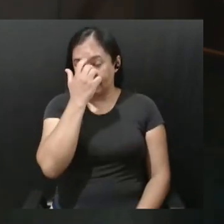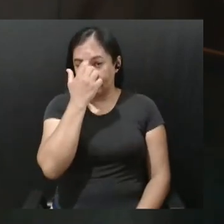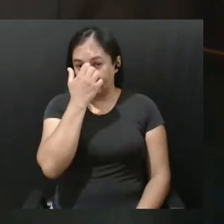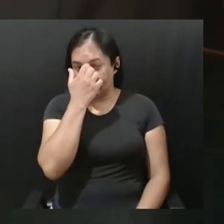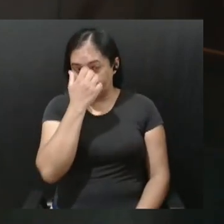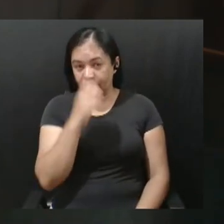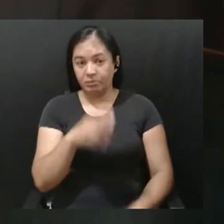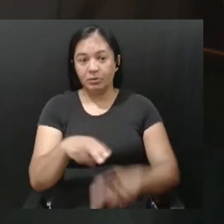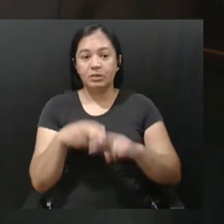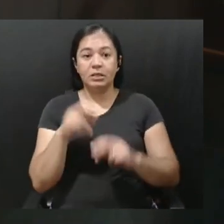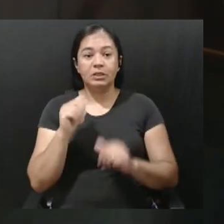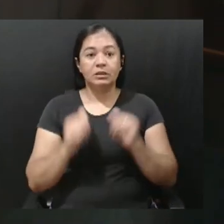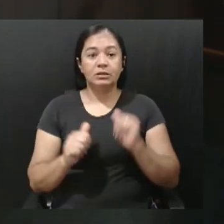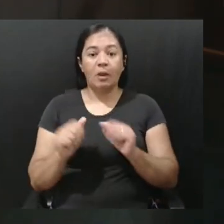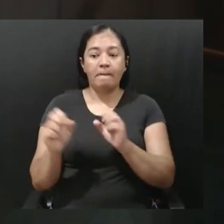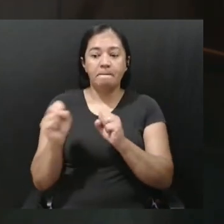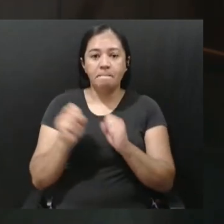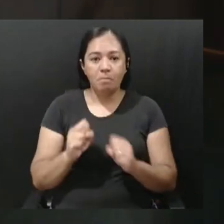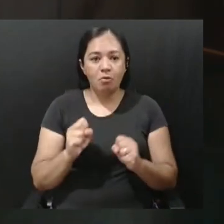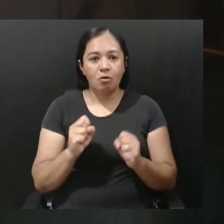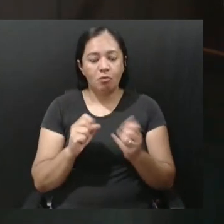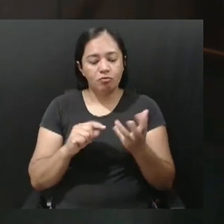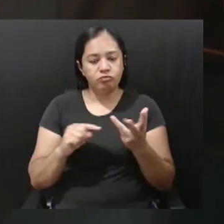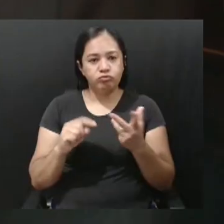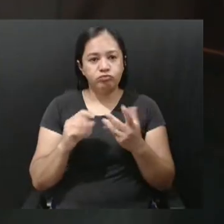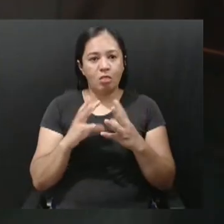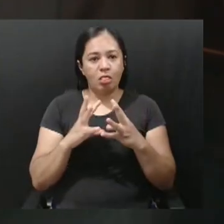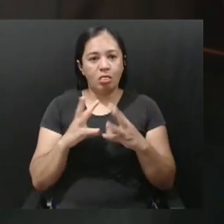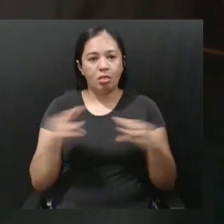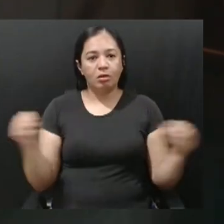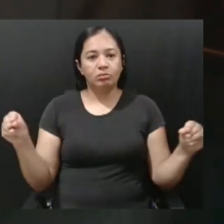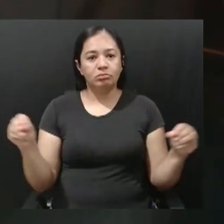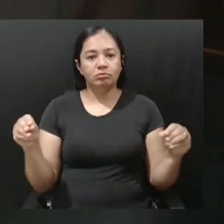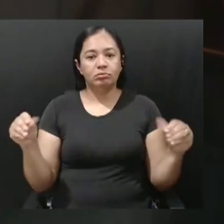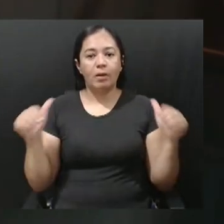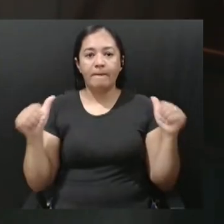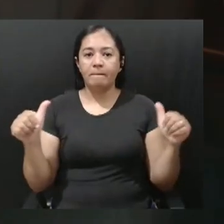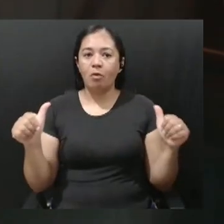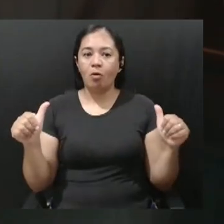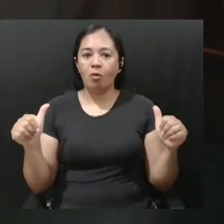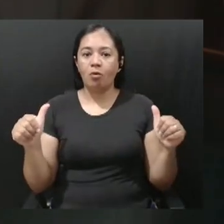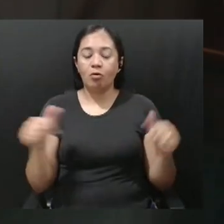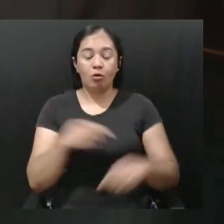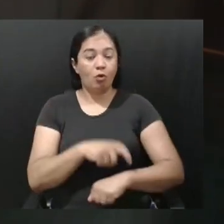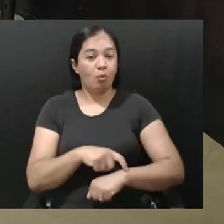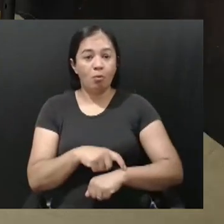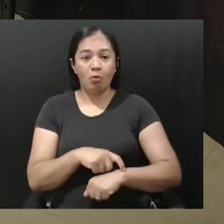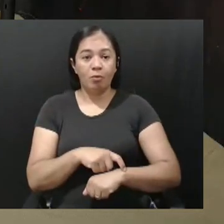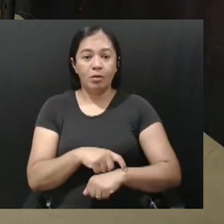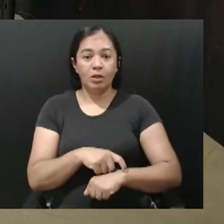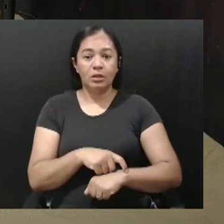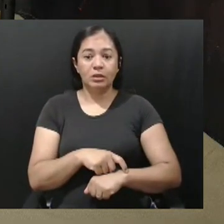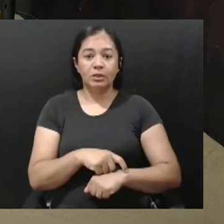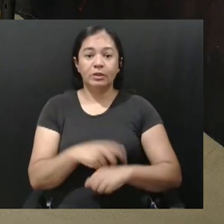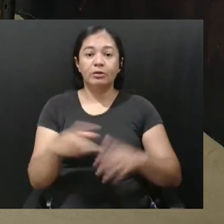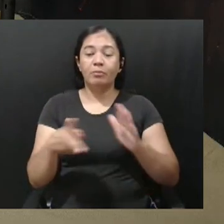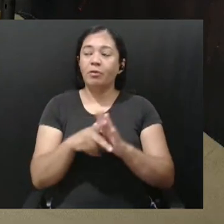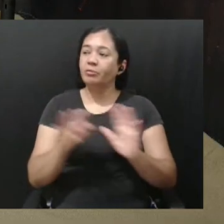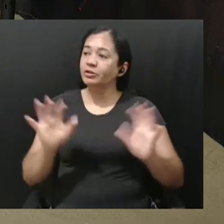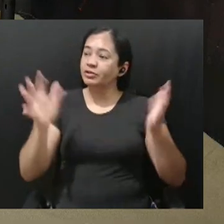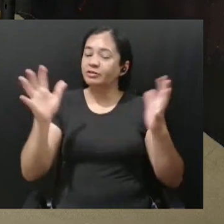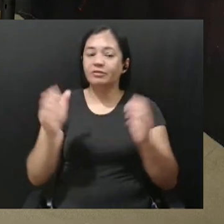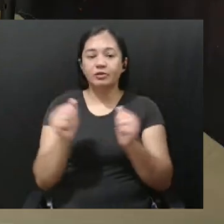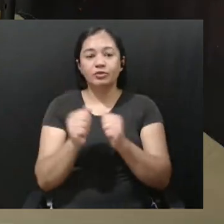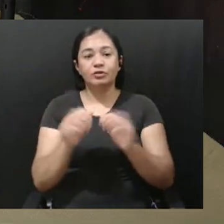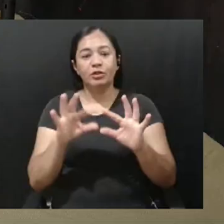acabar com toda a expectativa positiva desse momento que seria um momento de confraternização entre famílias.